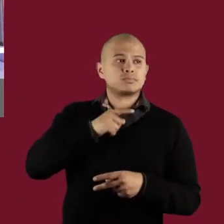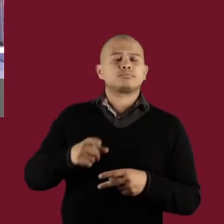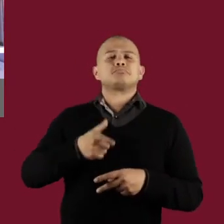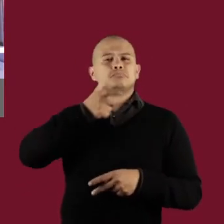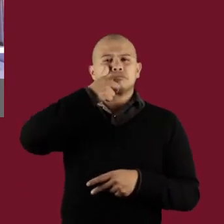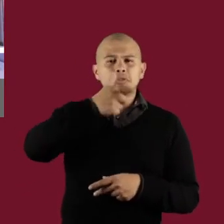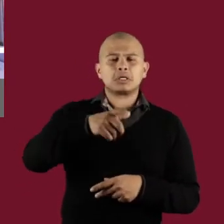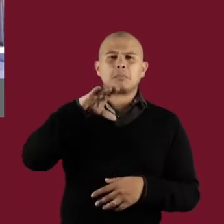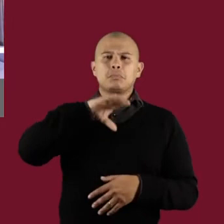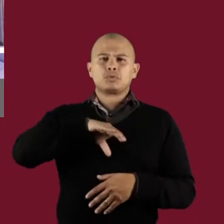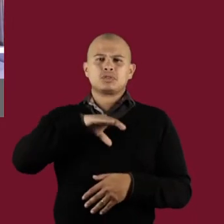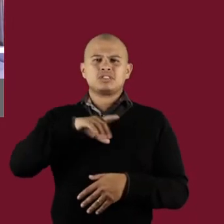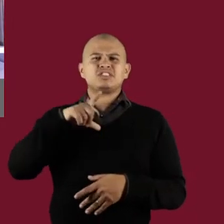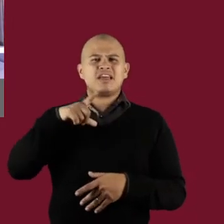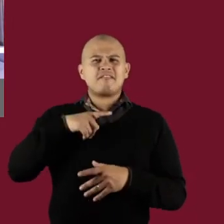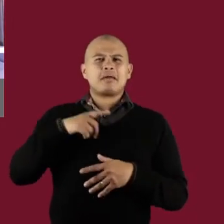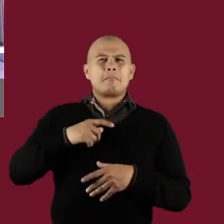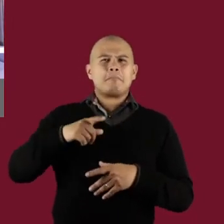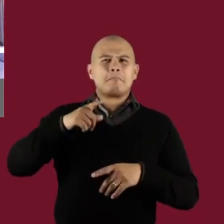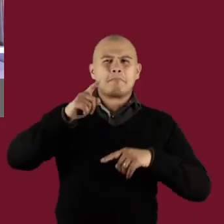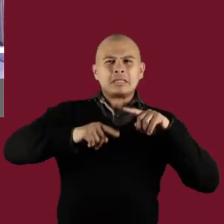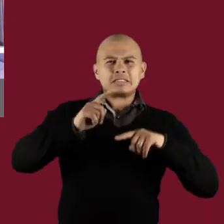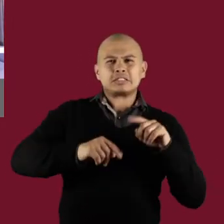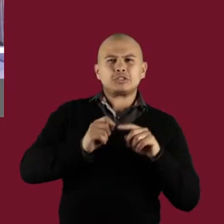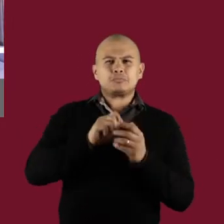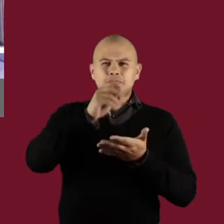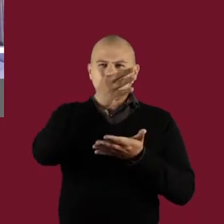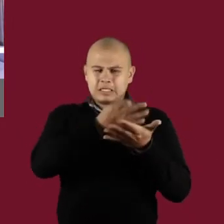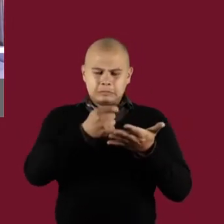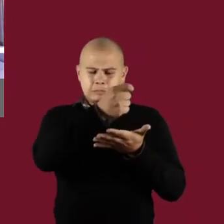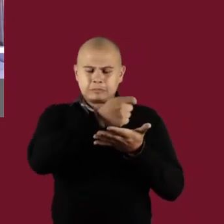uma matéria no ano passado dizendo que eles